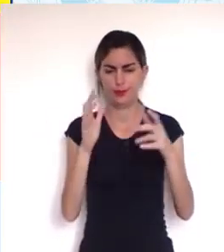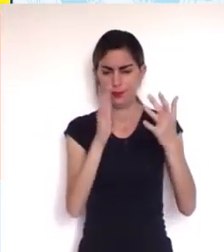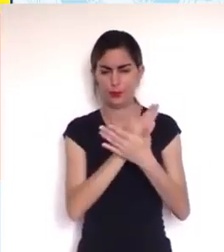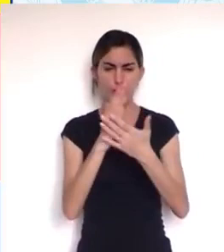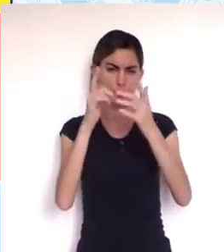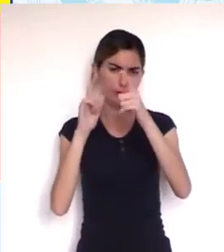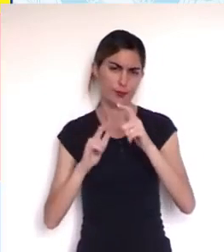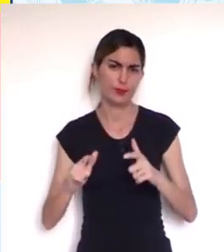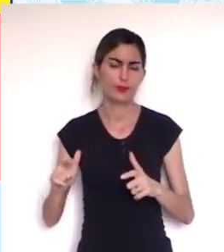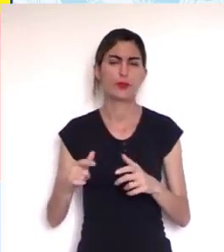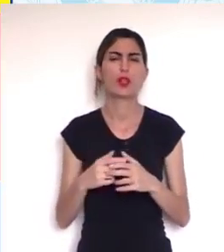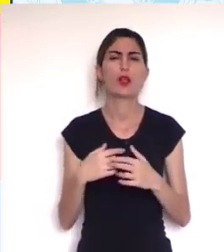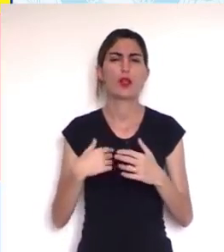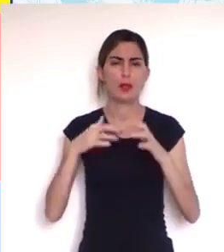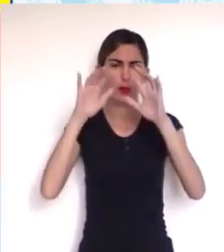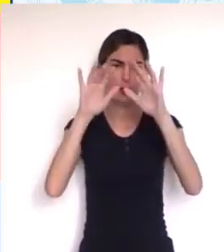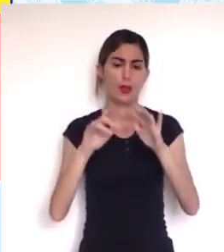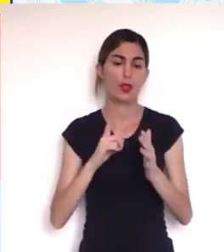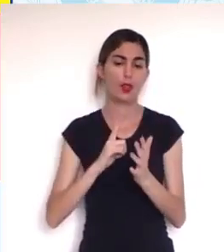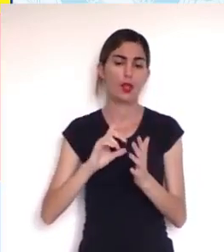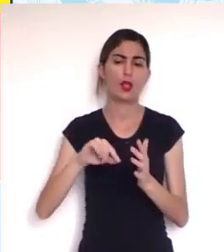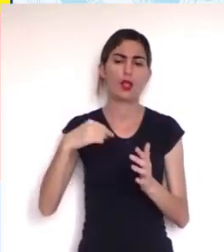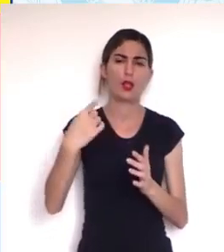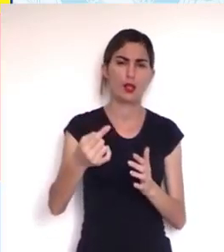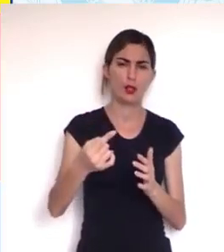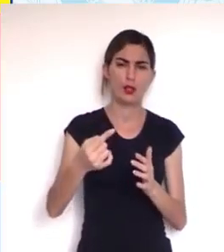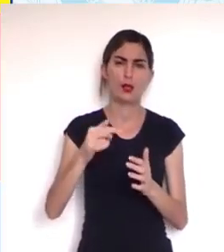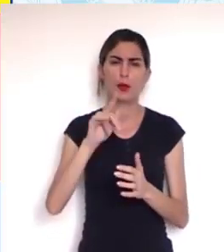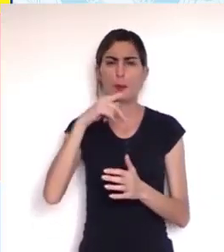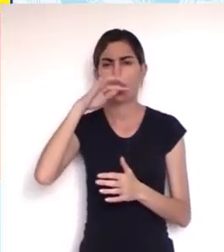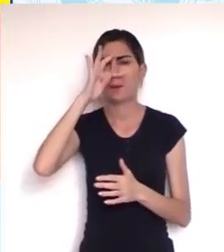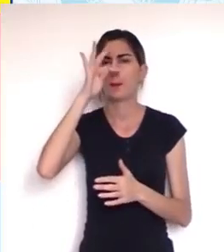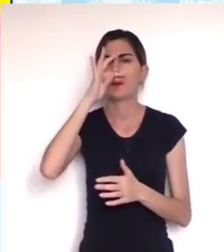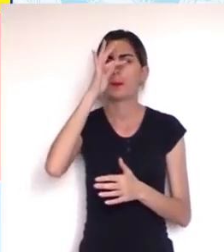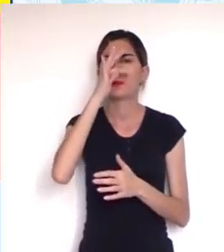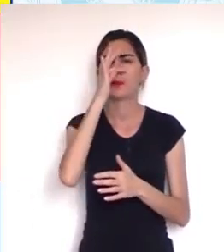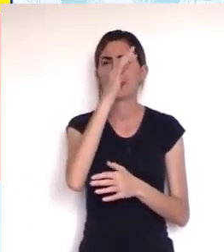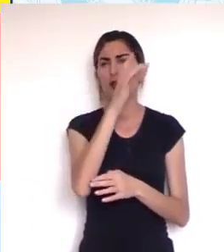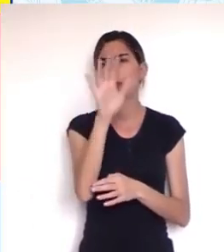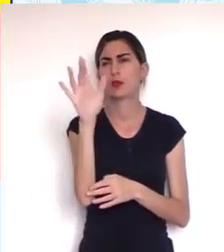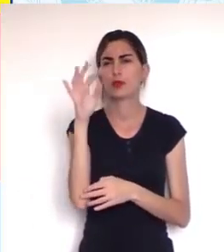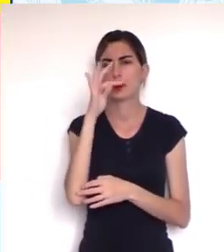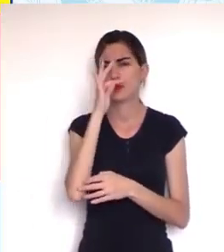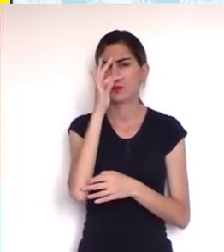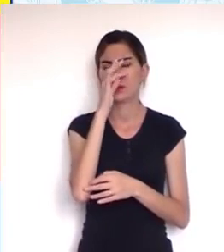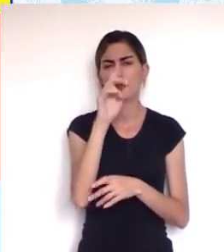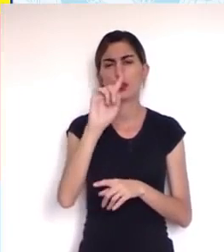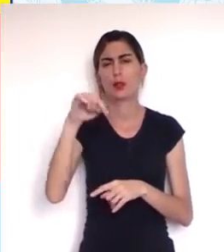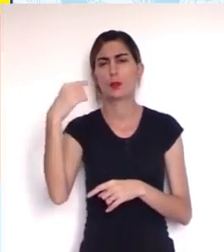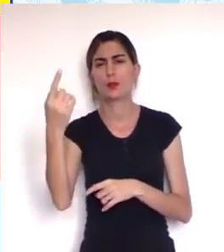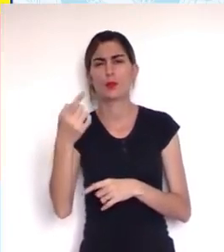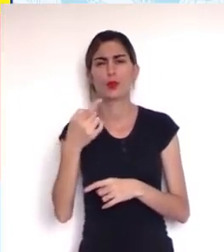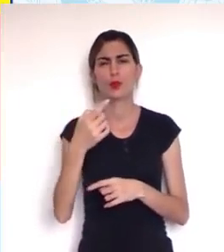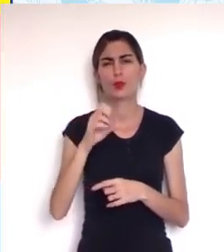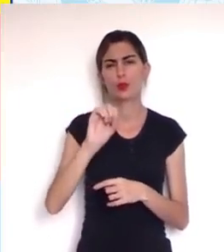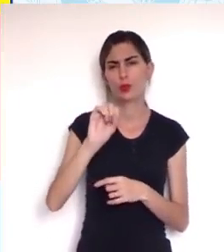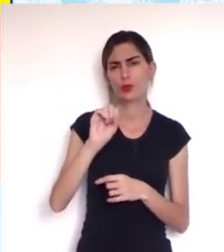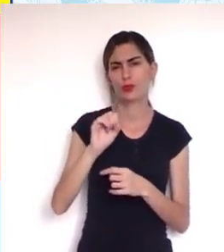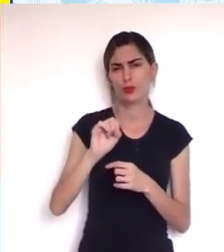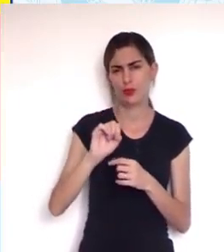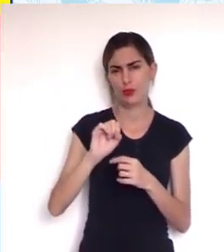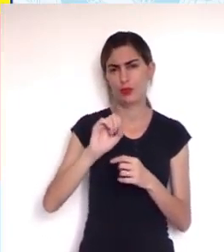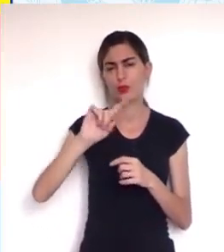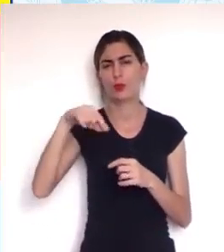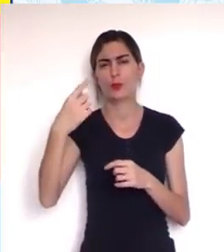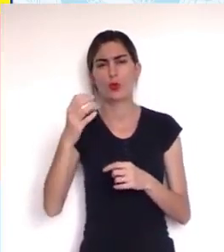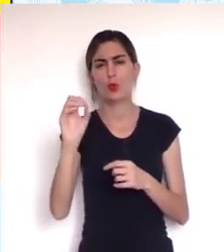não vai ver neve, ele antecede a primavera e vai suceder o outono. Nesse